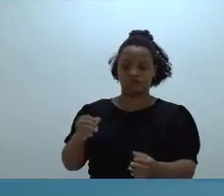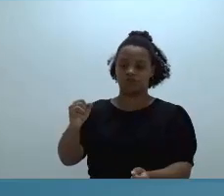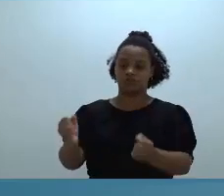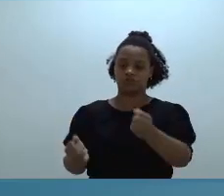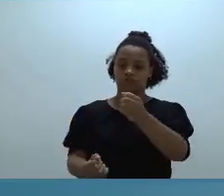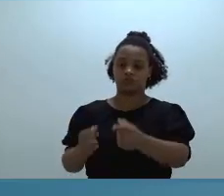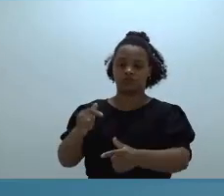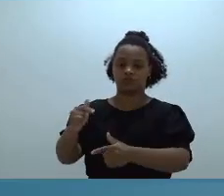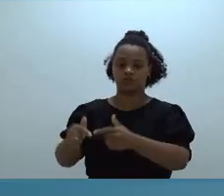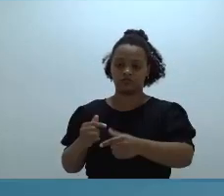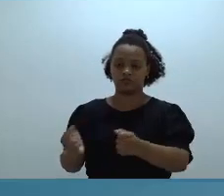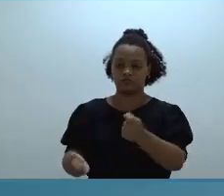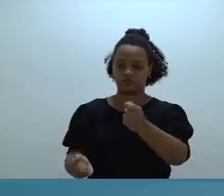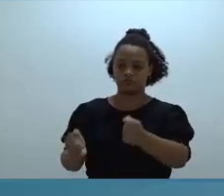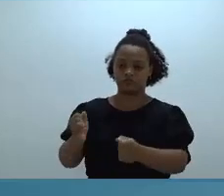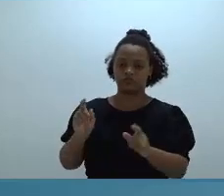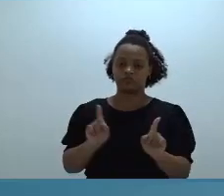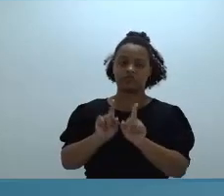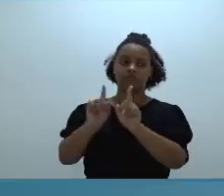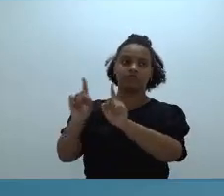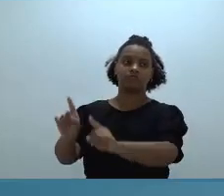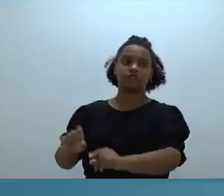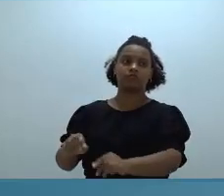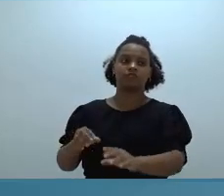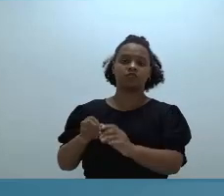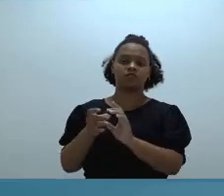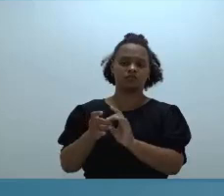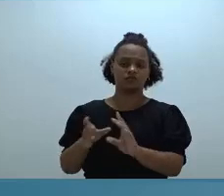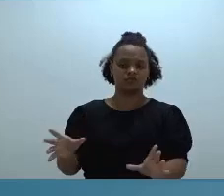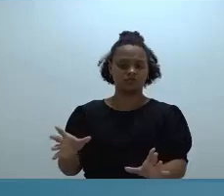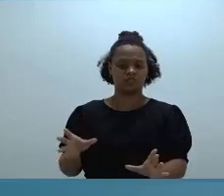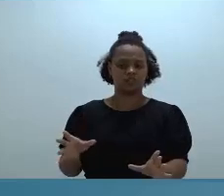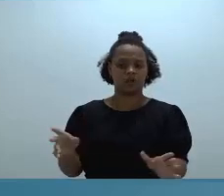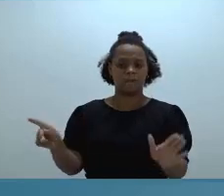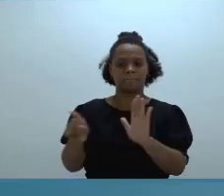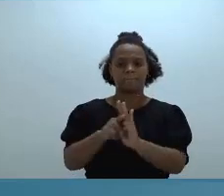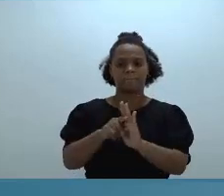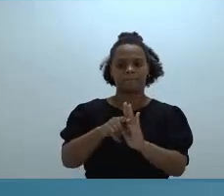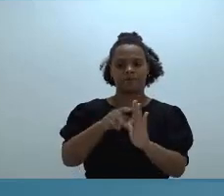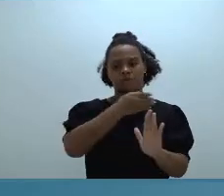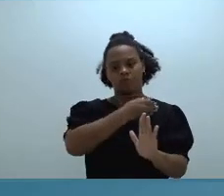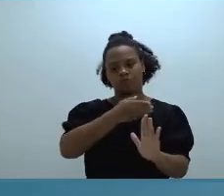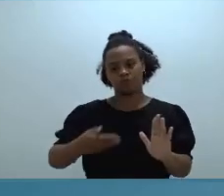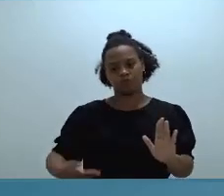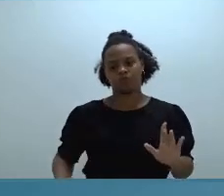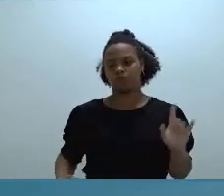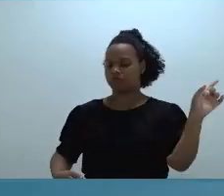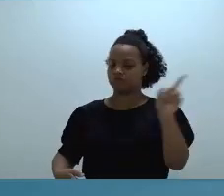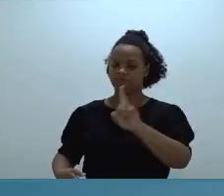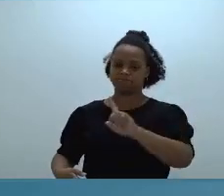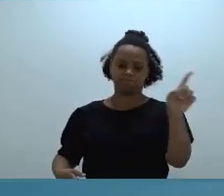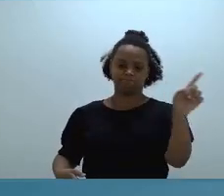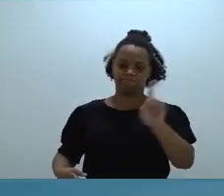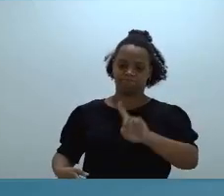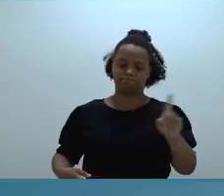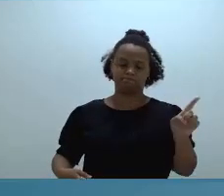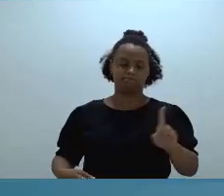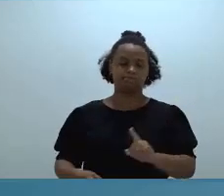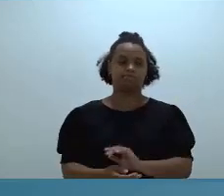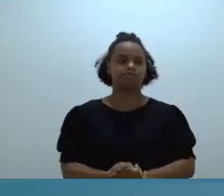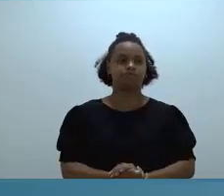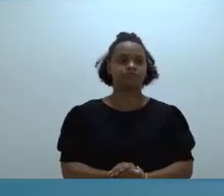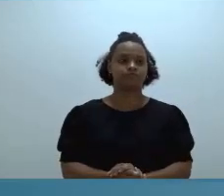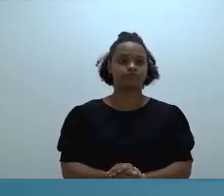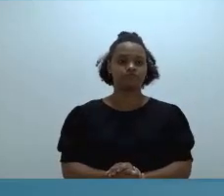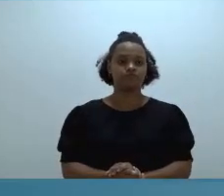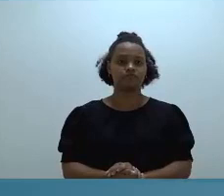um serviço próprio e específico do Estado. Então, o contorno dessa